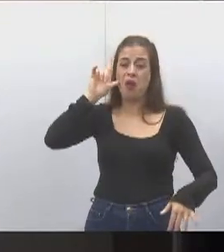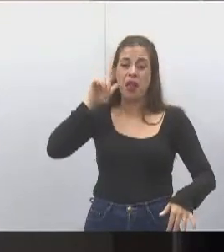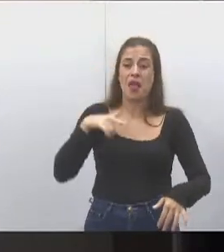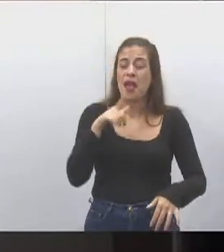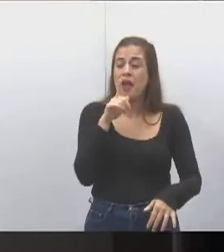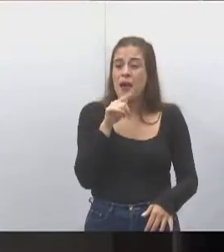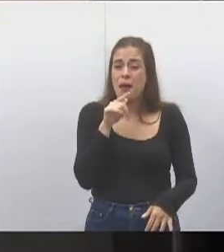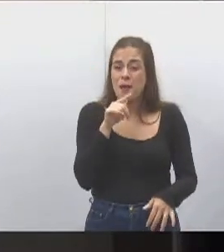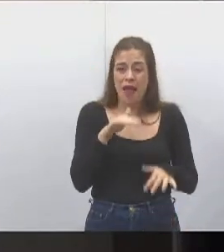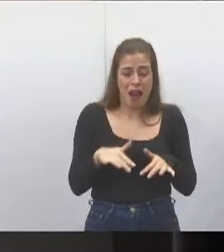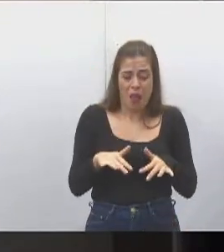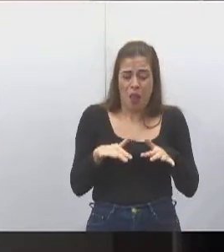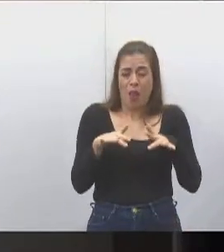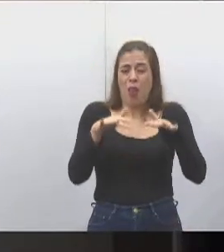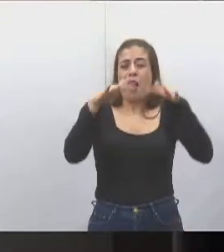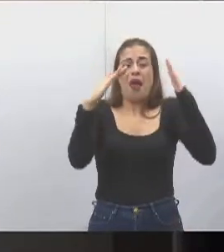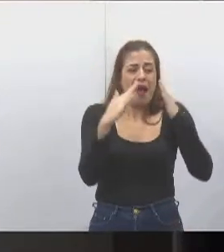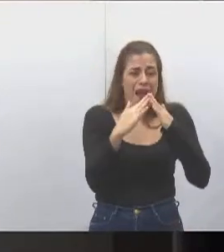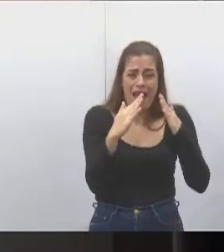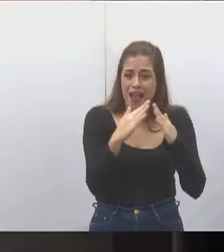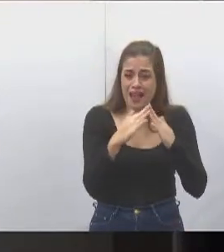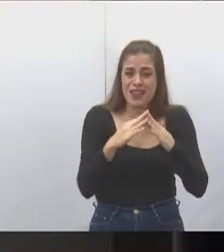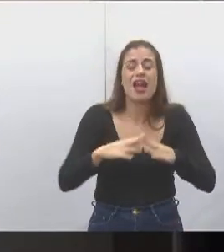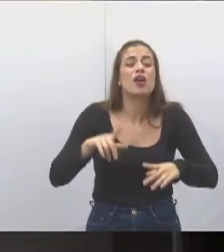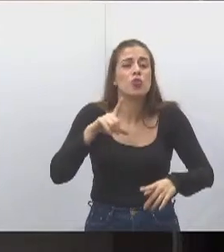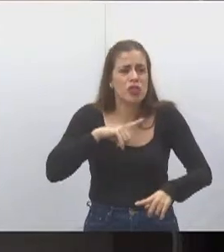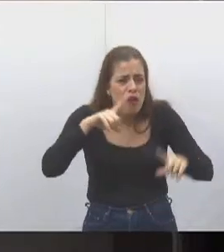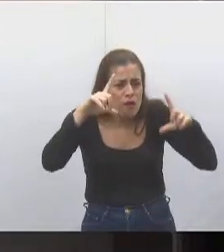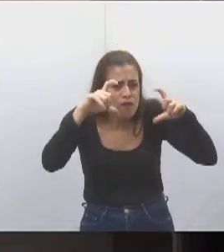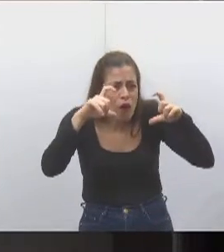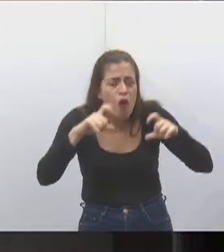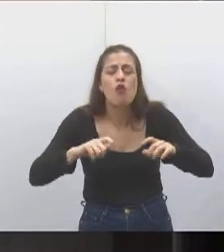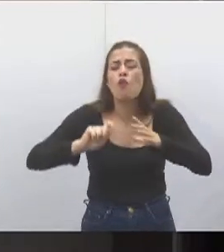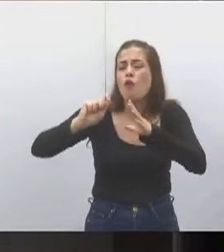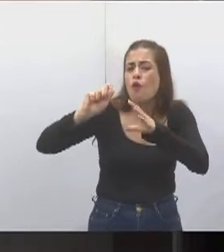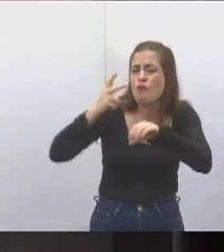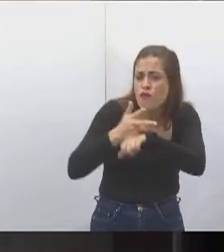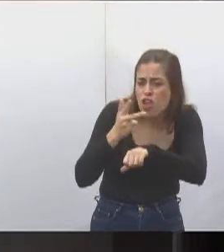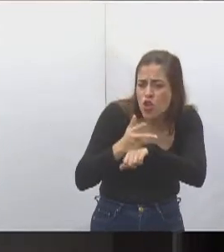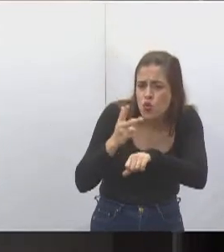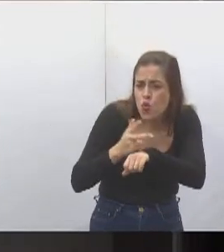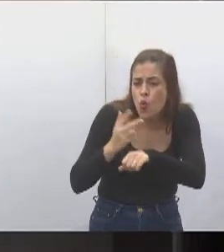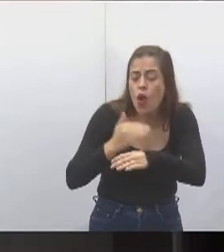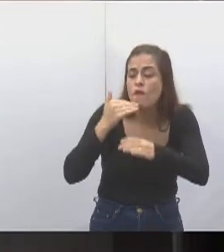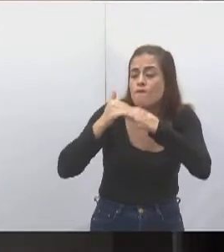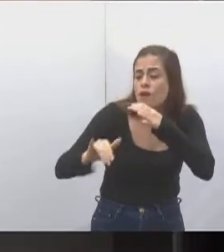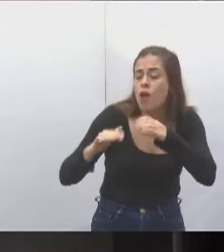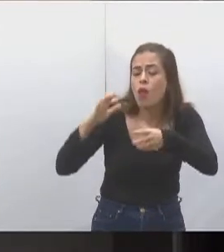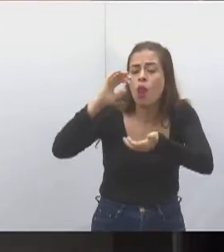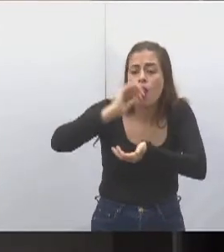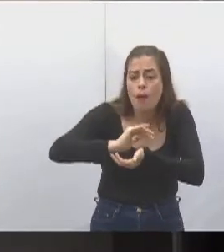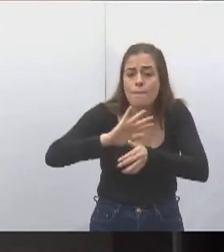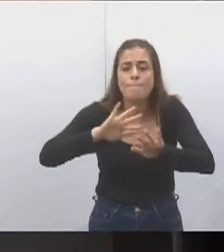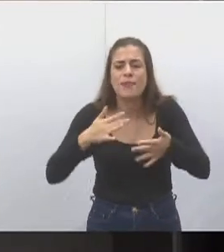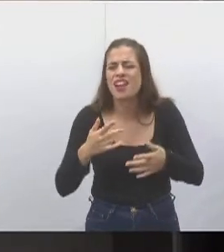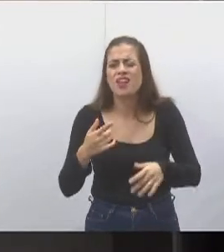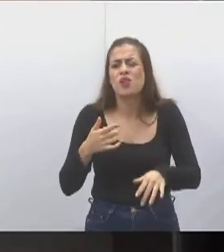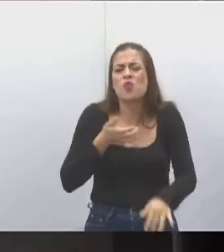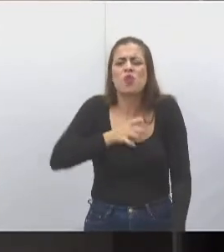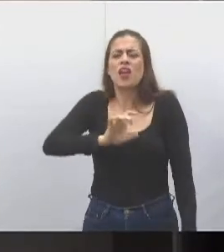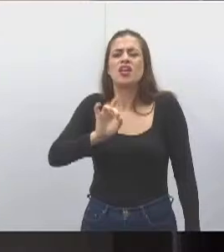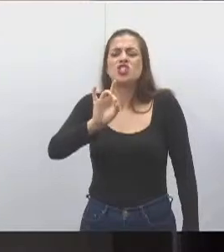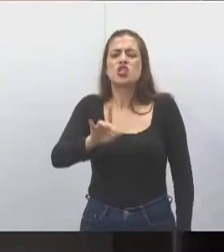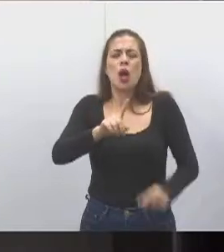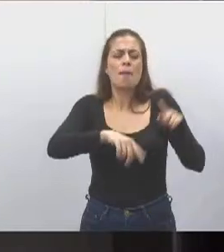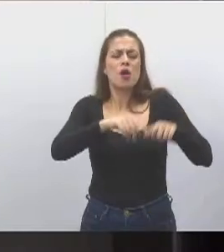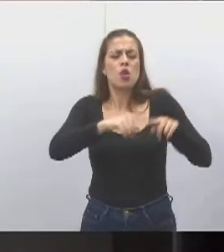tenho fotos, eu mandei vídeos, eu acionei a Defesa Civil e assistência social, mas a gente não quer só produtos de limpeza, a gente não quer essa questão, a